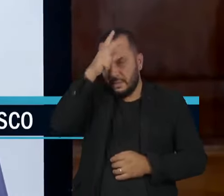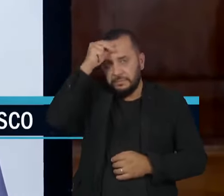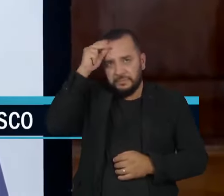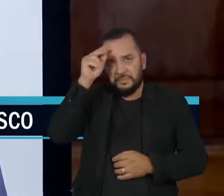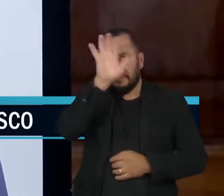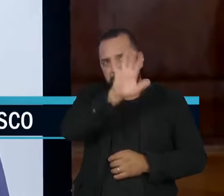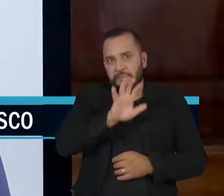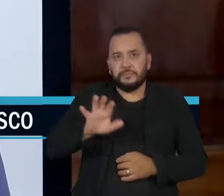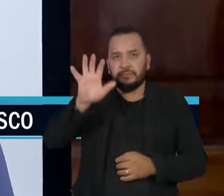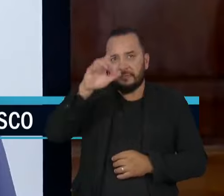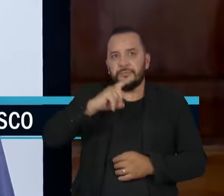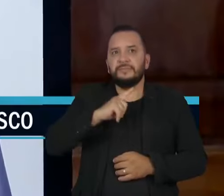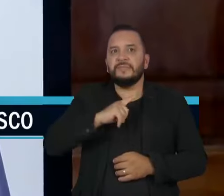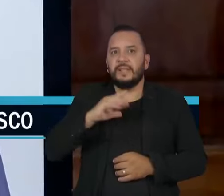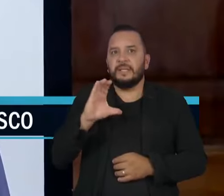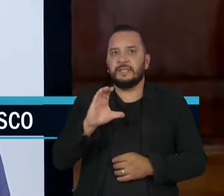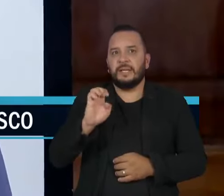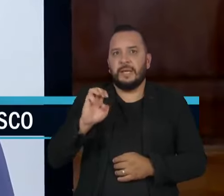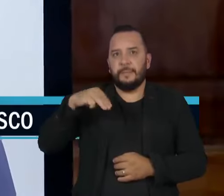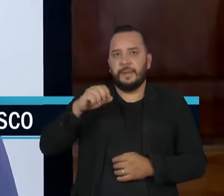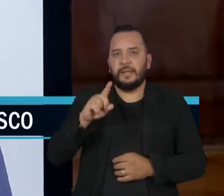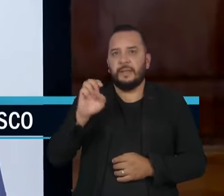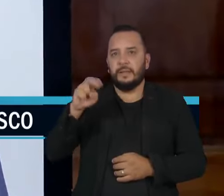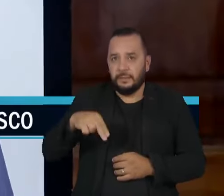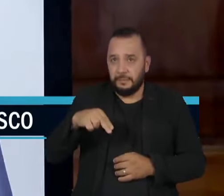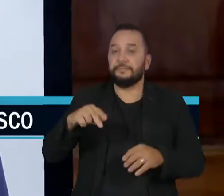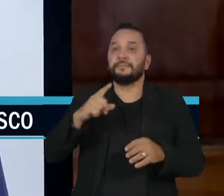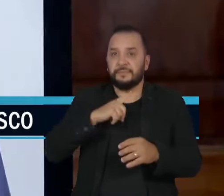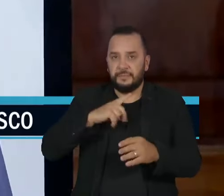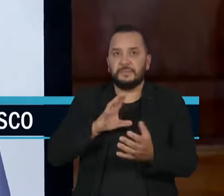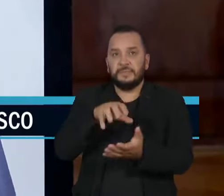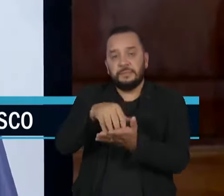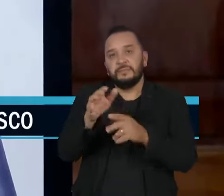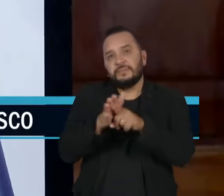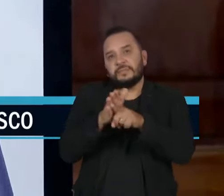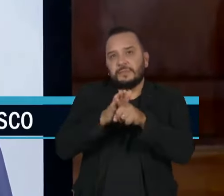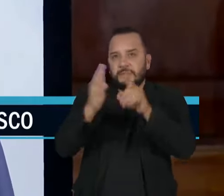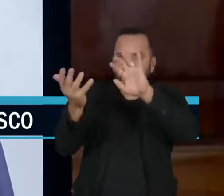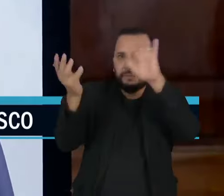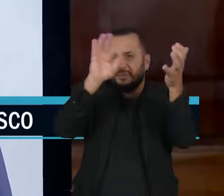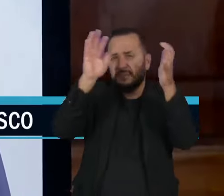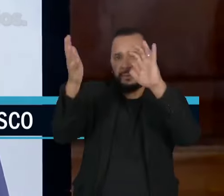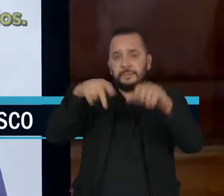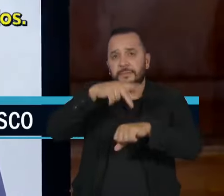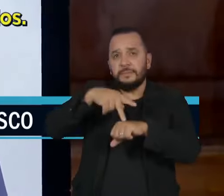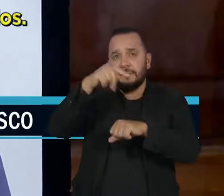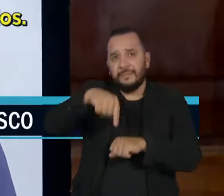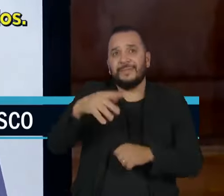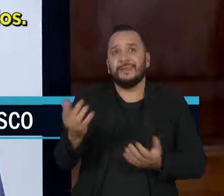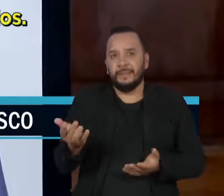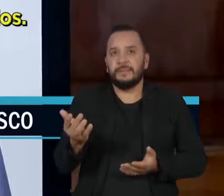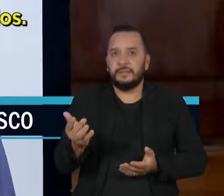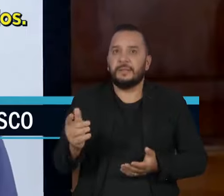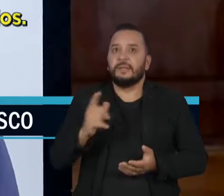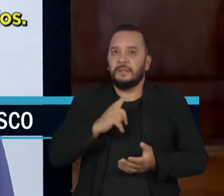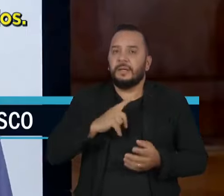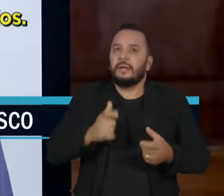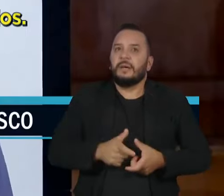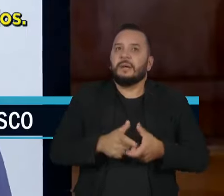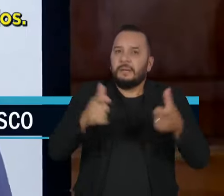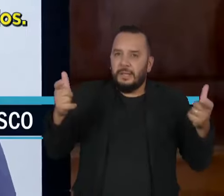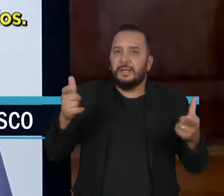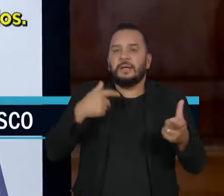são suscetíveis. E o CEMABEM, que é o Centro de Pesquisa Meteorológica do nosso país, está ampliando